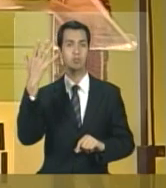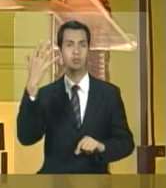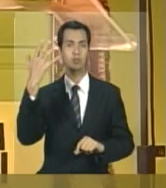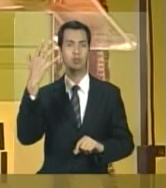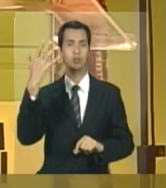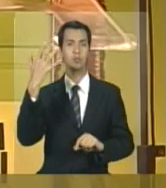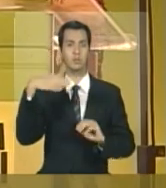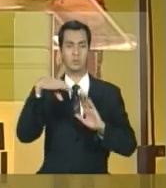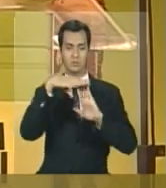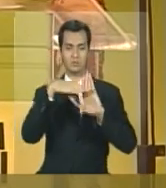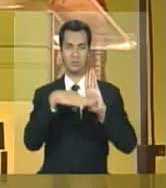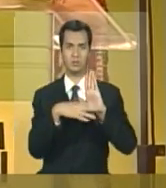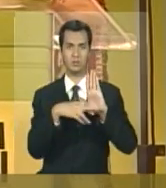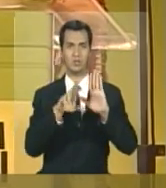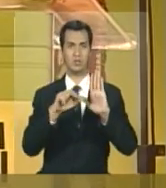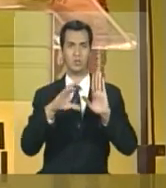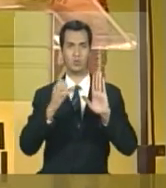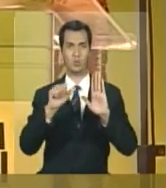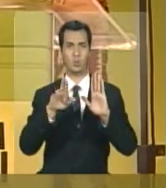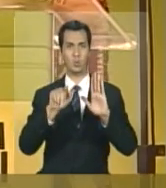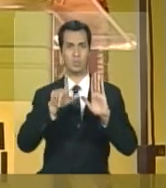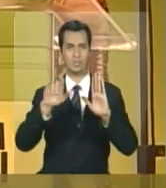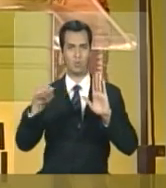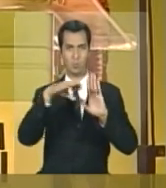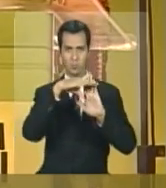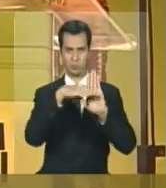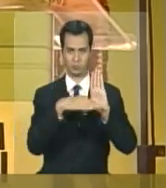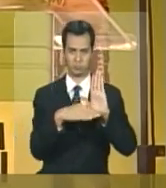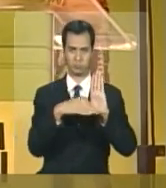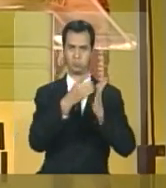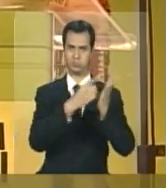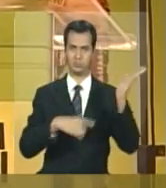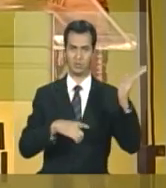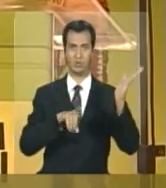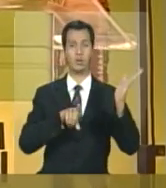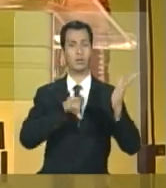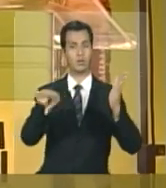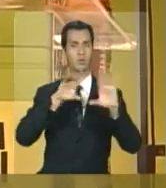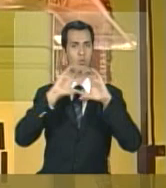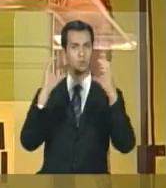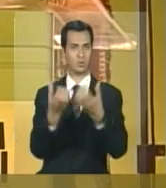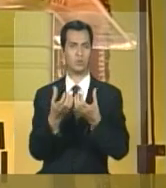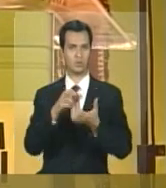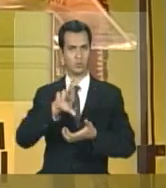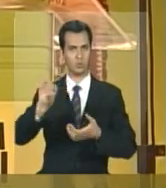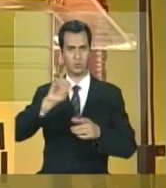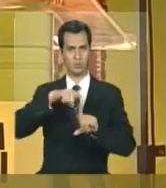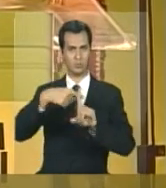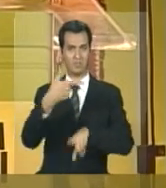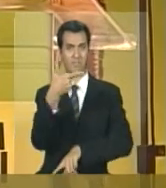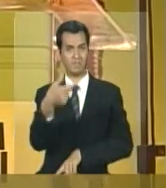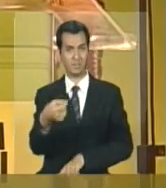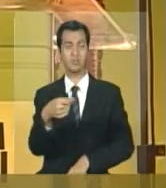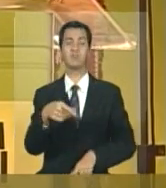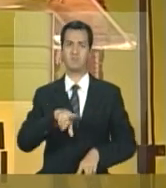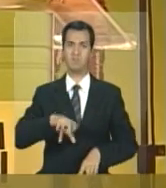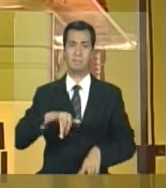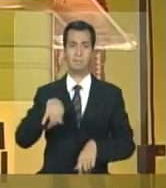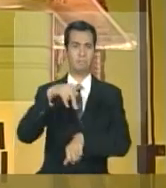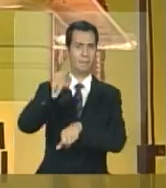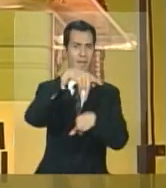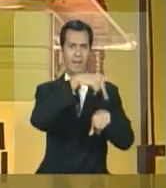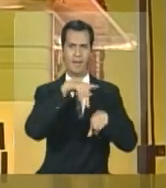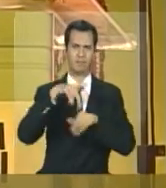feitas pelas Nações Unidas, com a participação de vários países, não